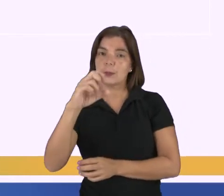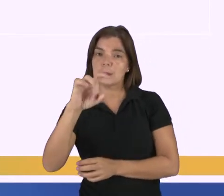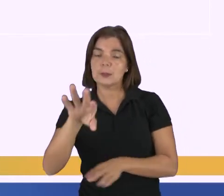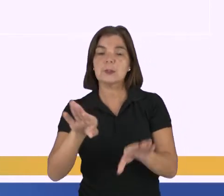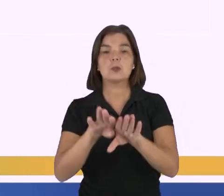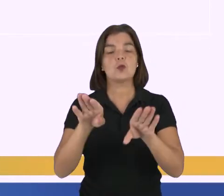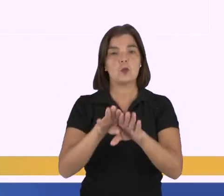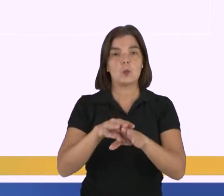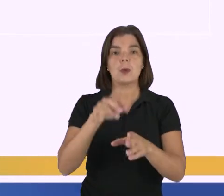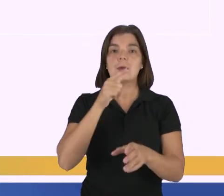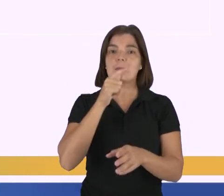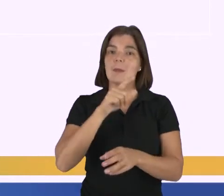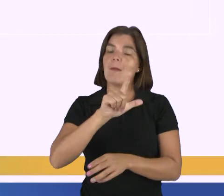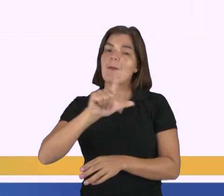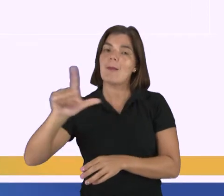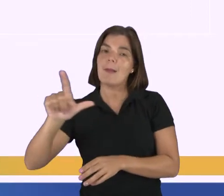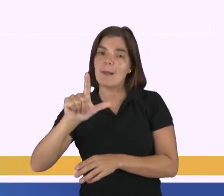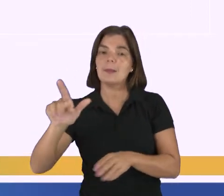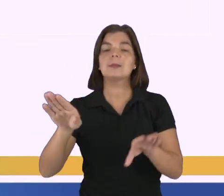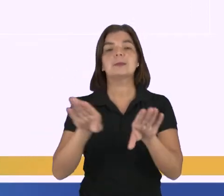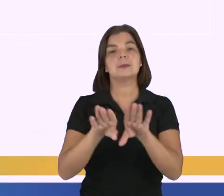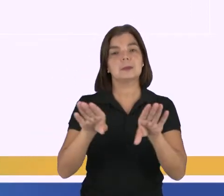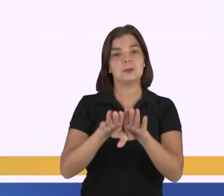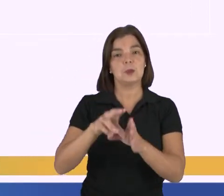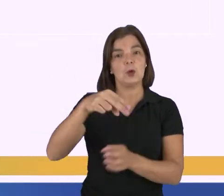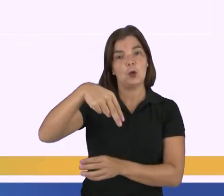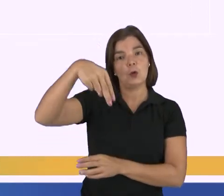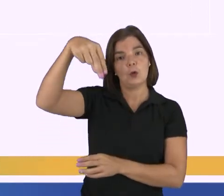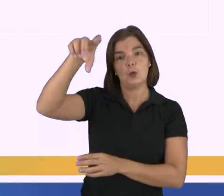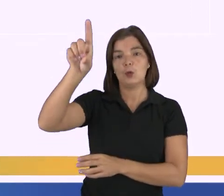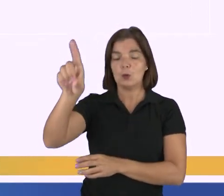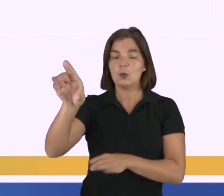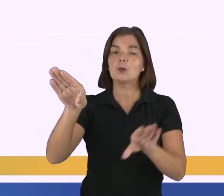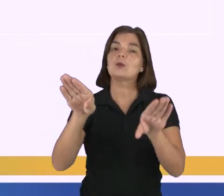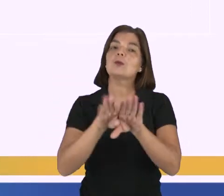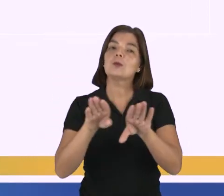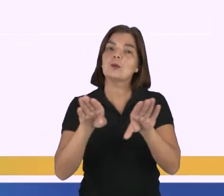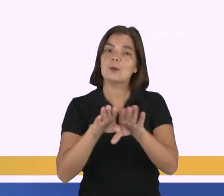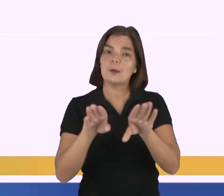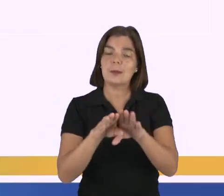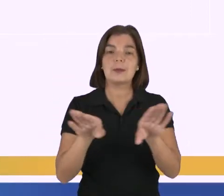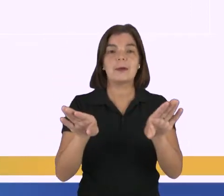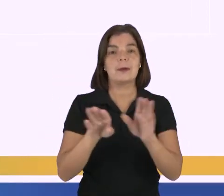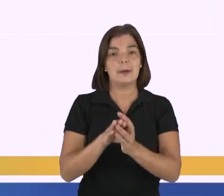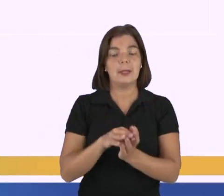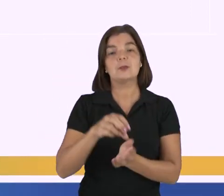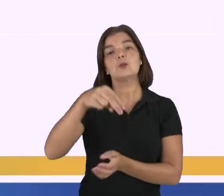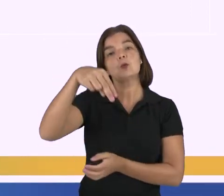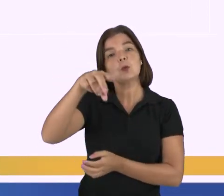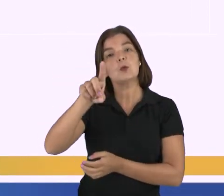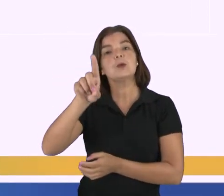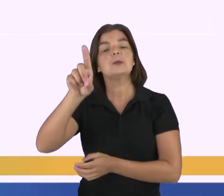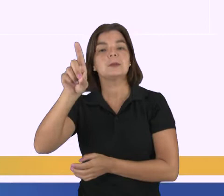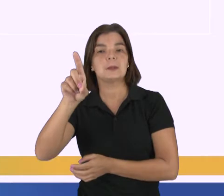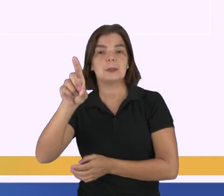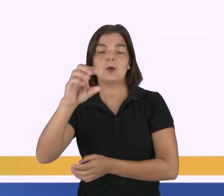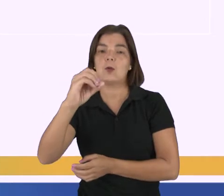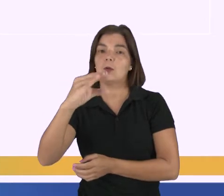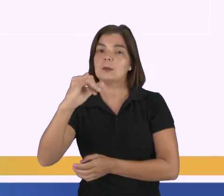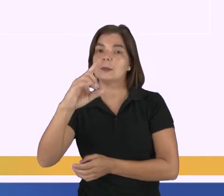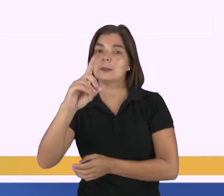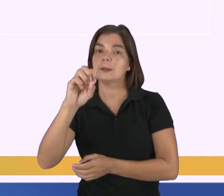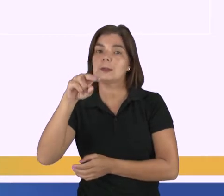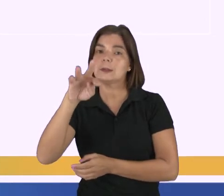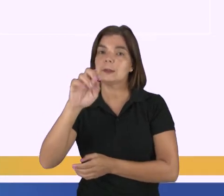Bacia do Atlântico-Leste, Bacia do Nordeste Oriental e Bacia Atlântico do Nordeste Ocidental.